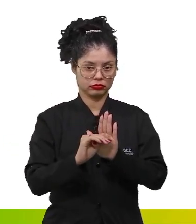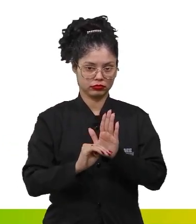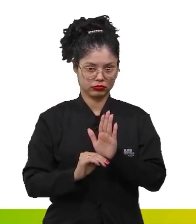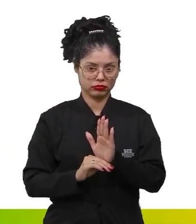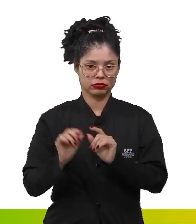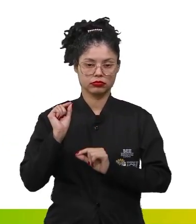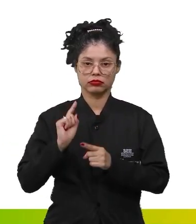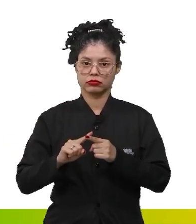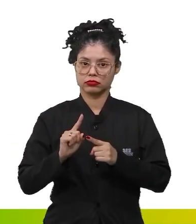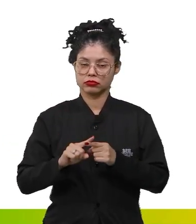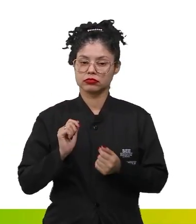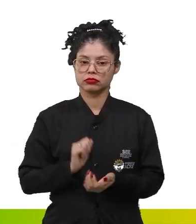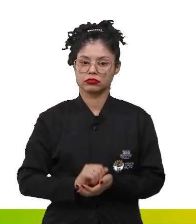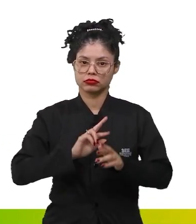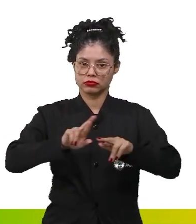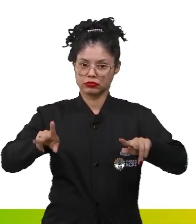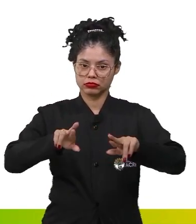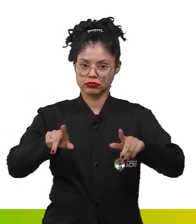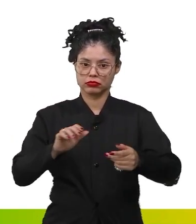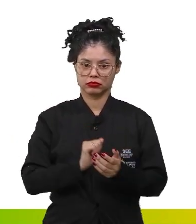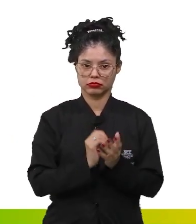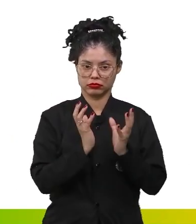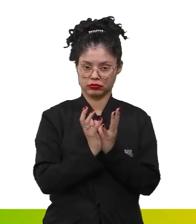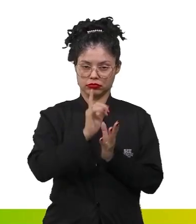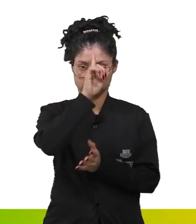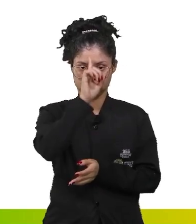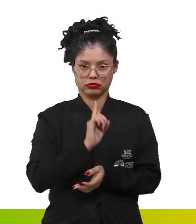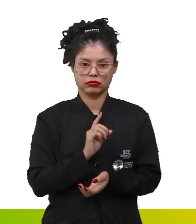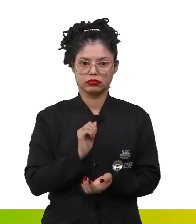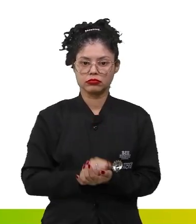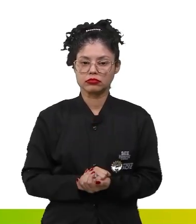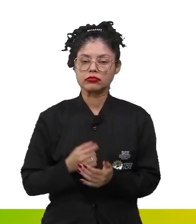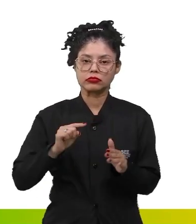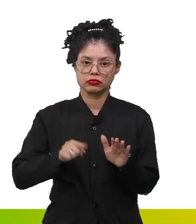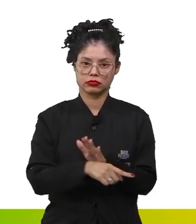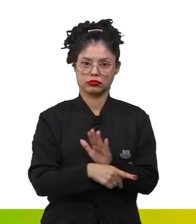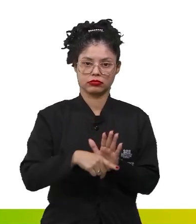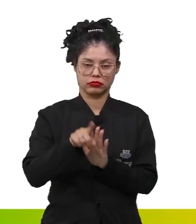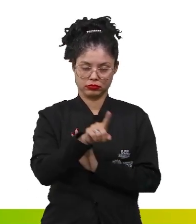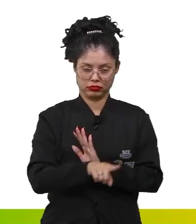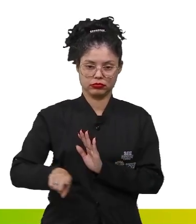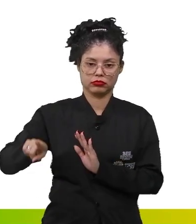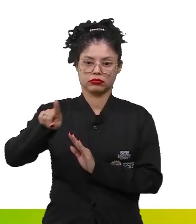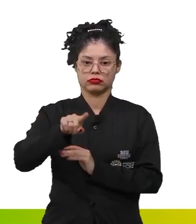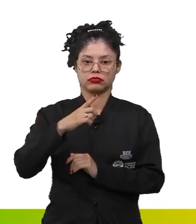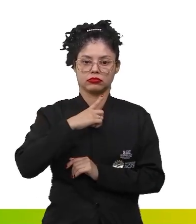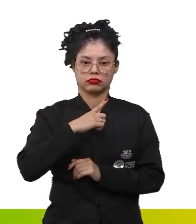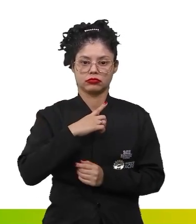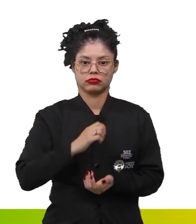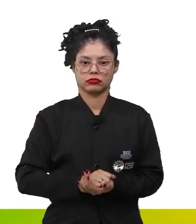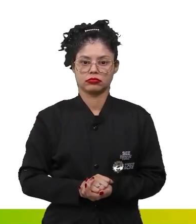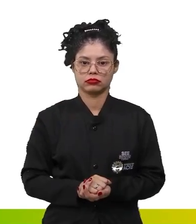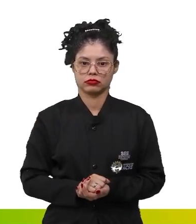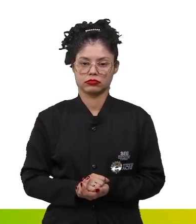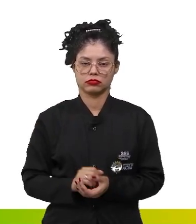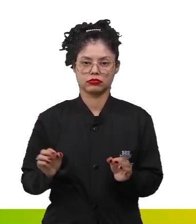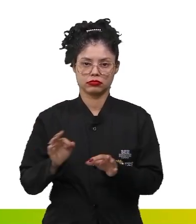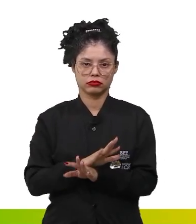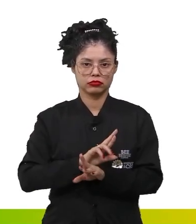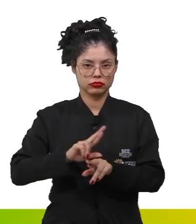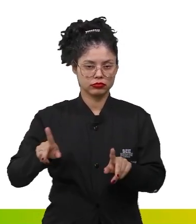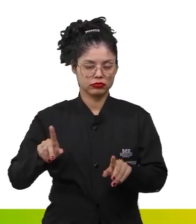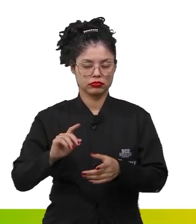por quê? Porque eles são diferentes do grupo amarelo que está aqui dentro do círculo. Ó. Eu tenho esse daqui, que acaba